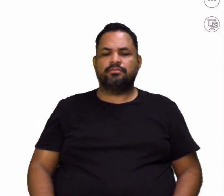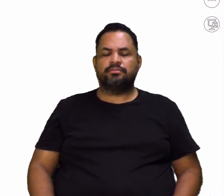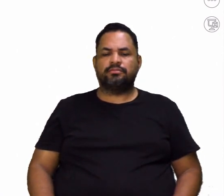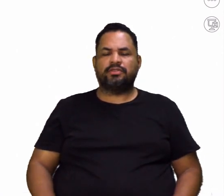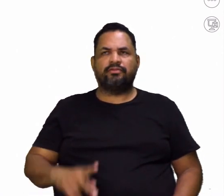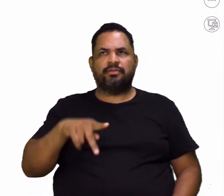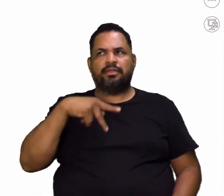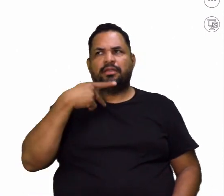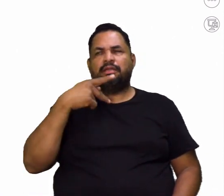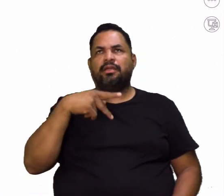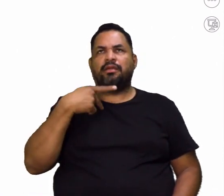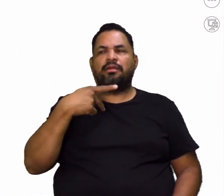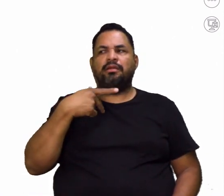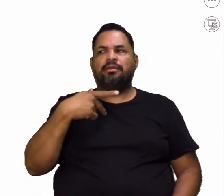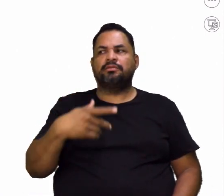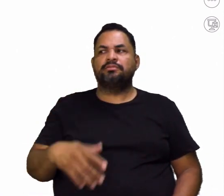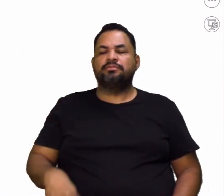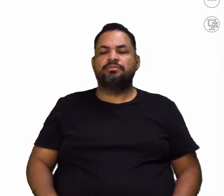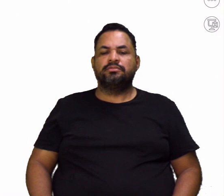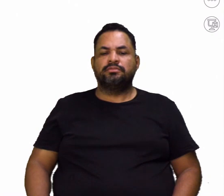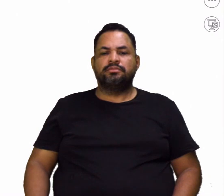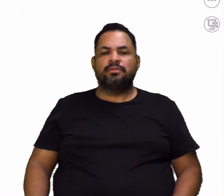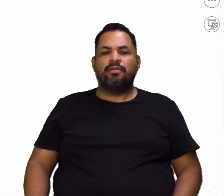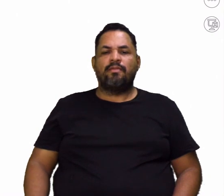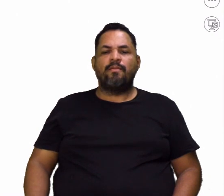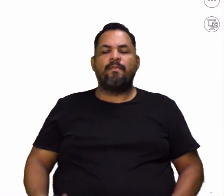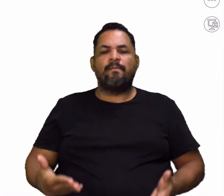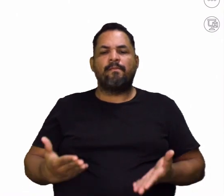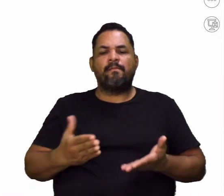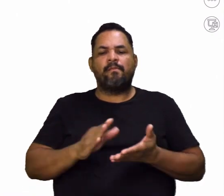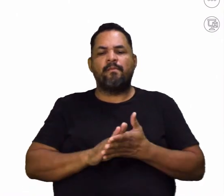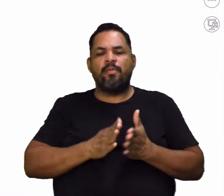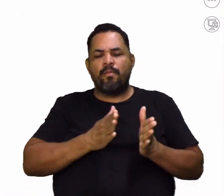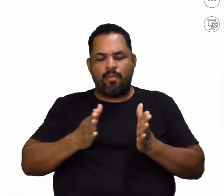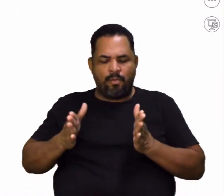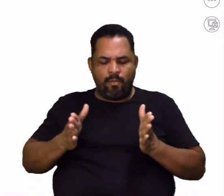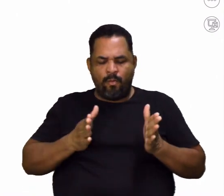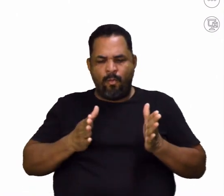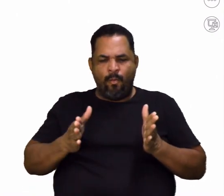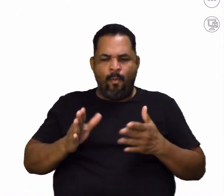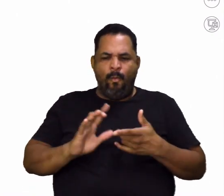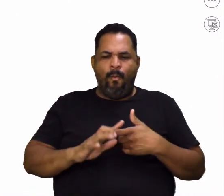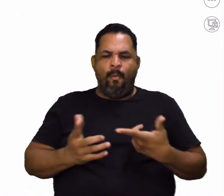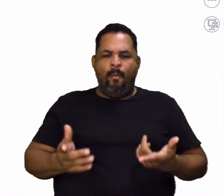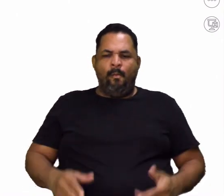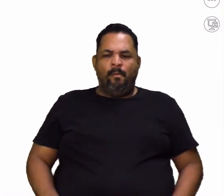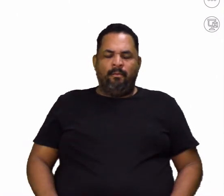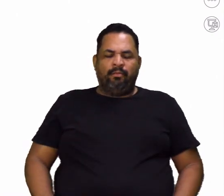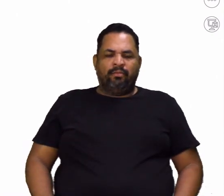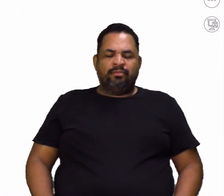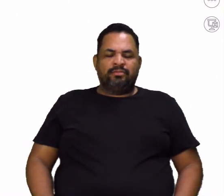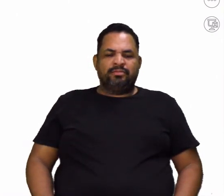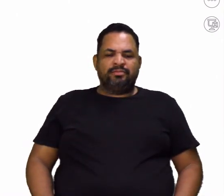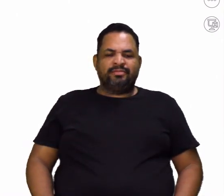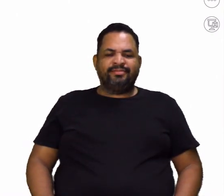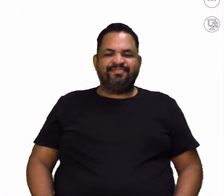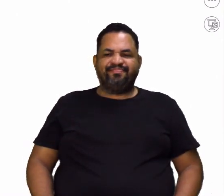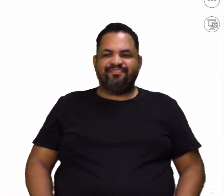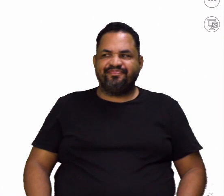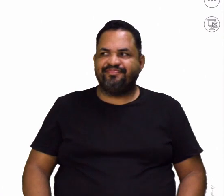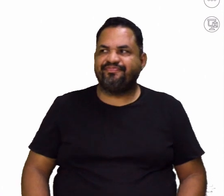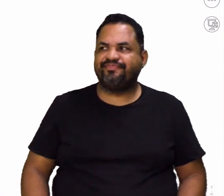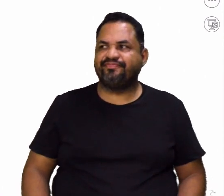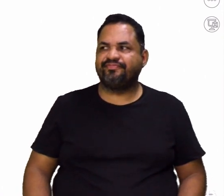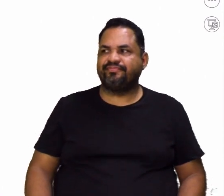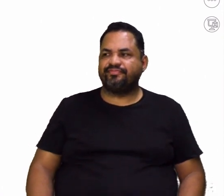que o Raul Pompéia ficou só numa fase não né questão não é nem a palavra correta